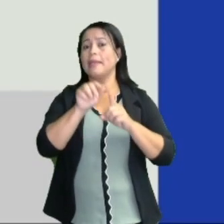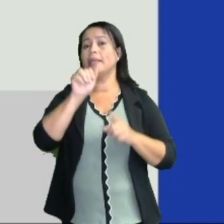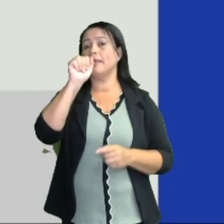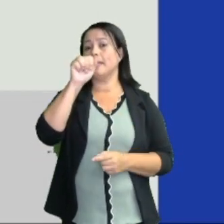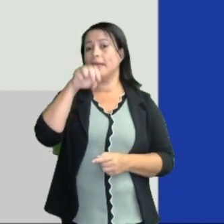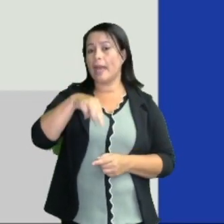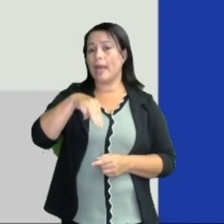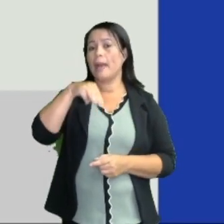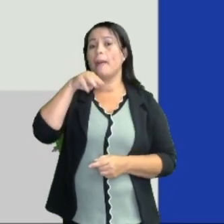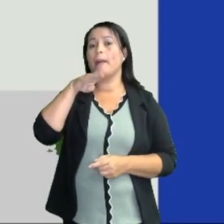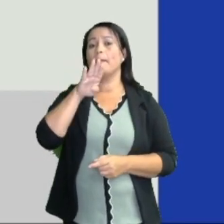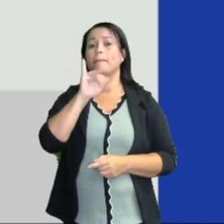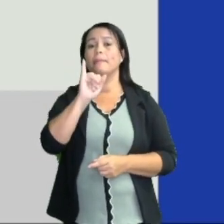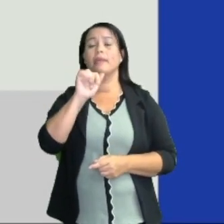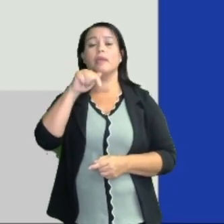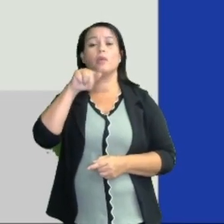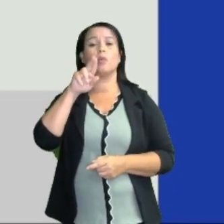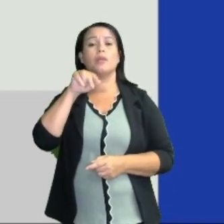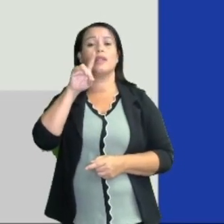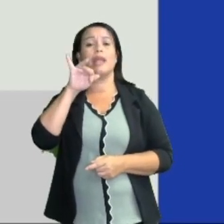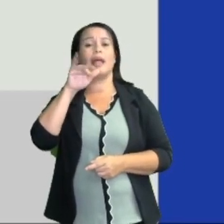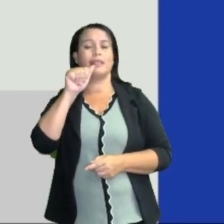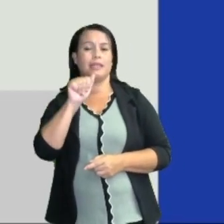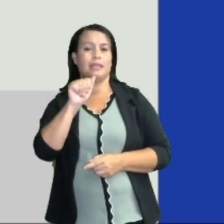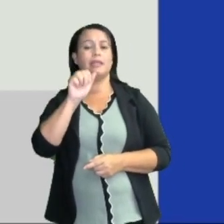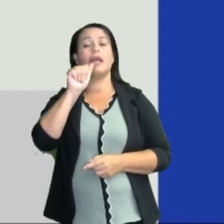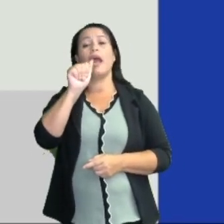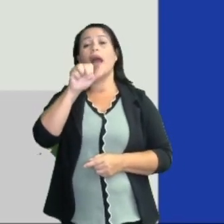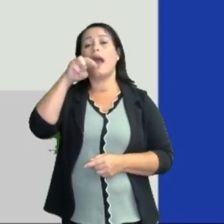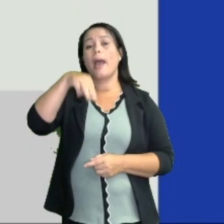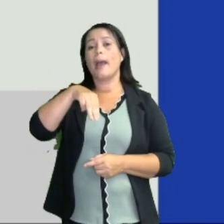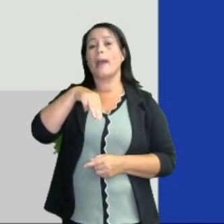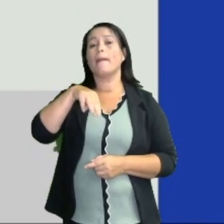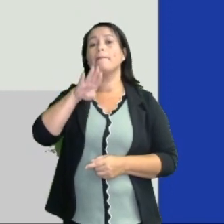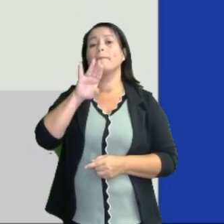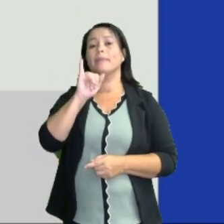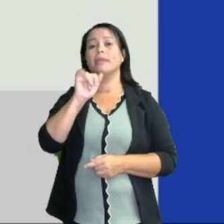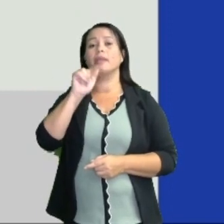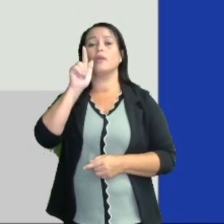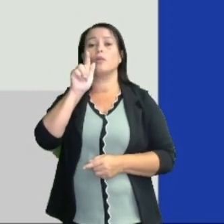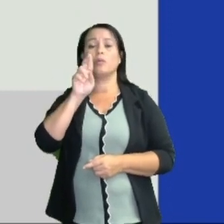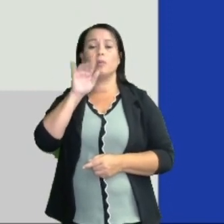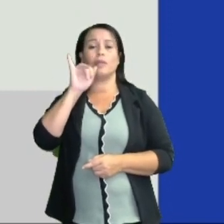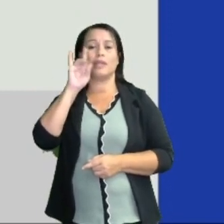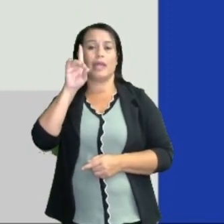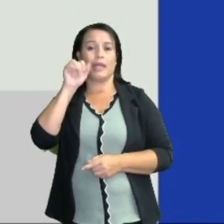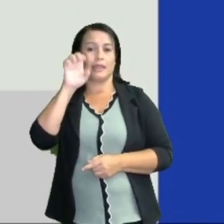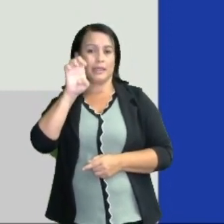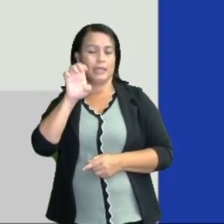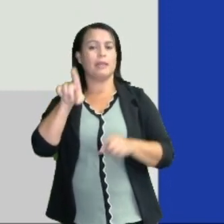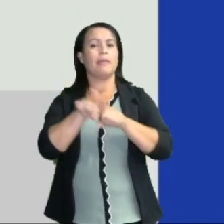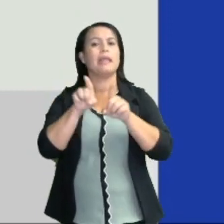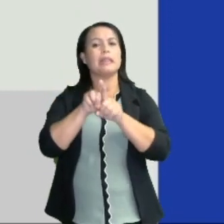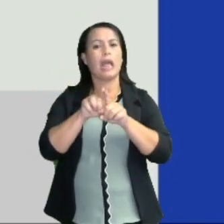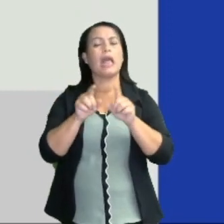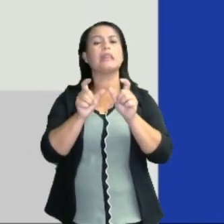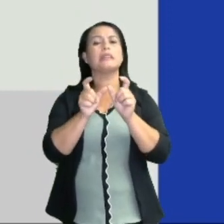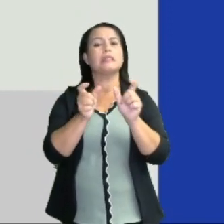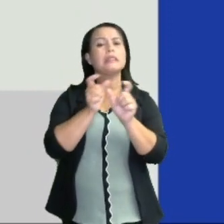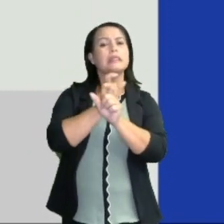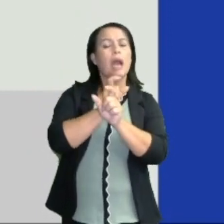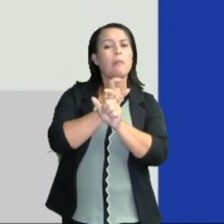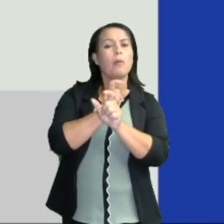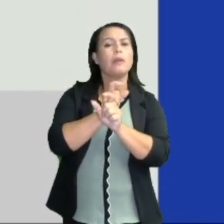essa questão da ambiguidade, porque também tem ambiguidade na polissemia. A ambiguidade faz com que exista